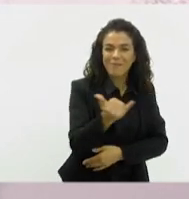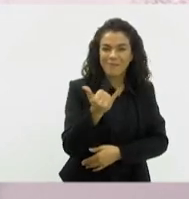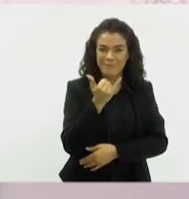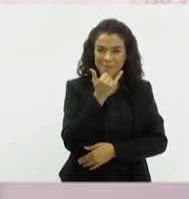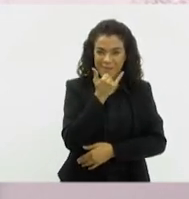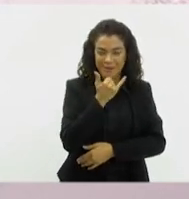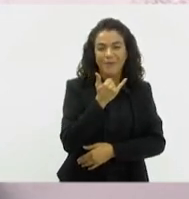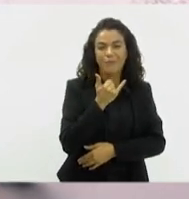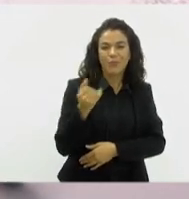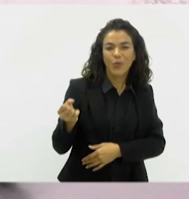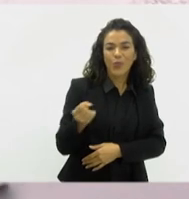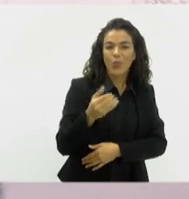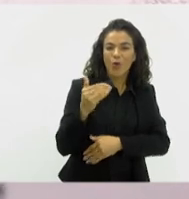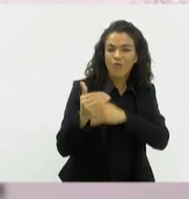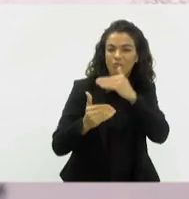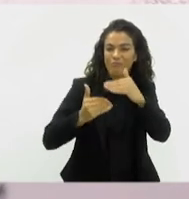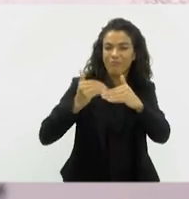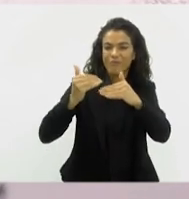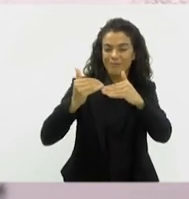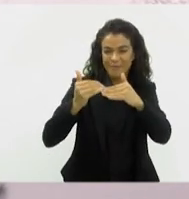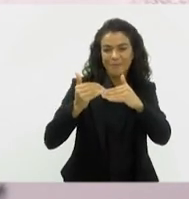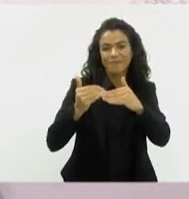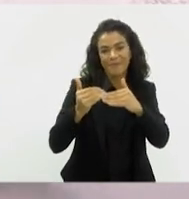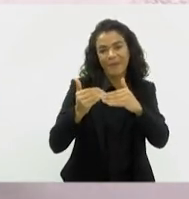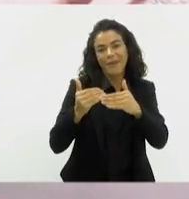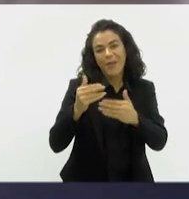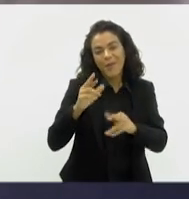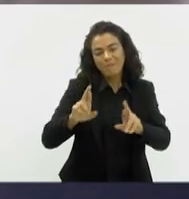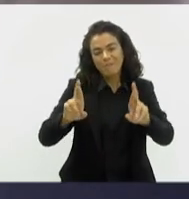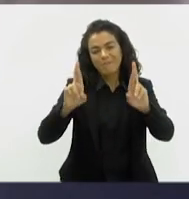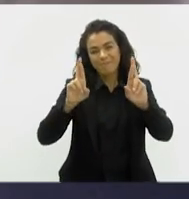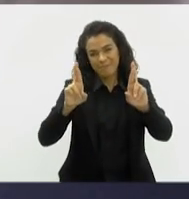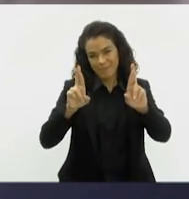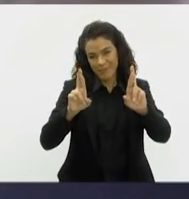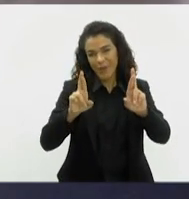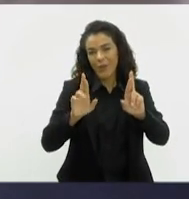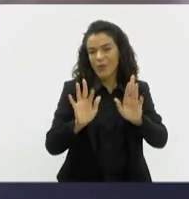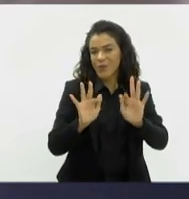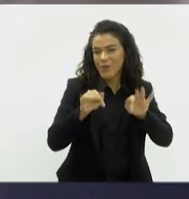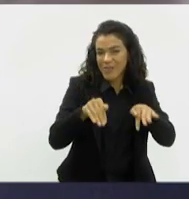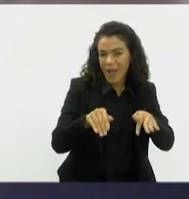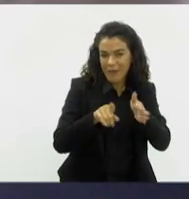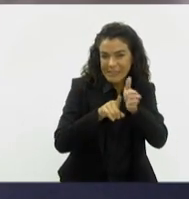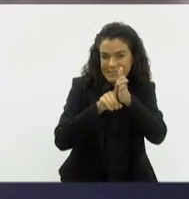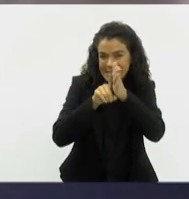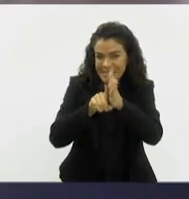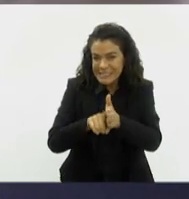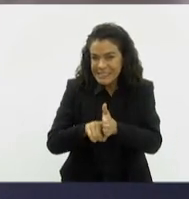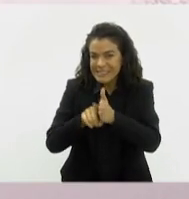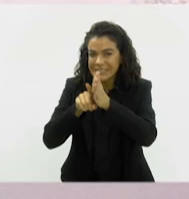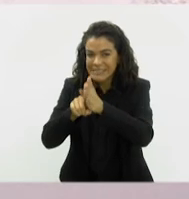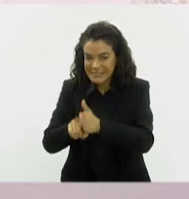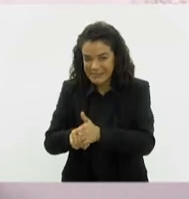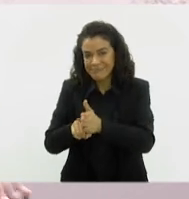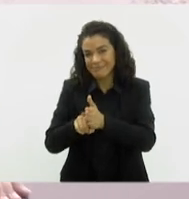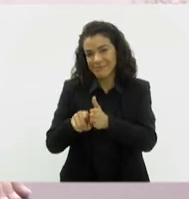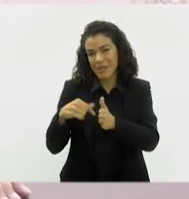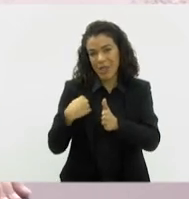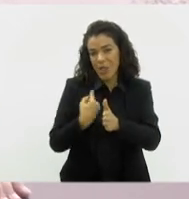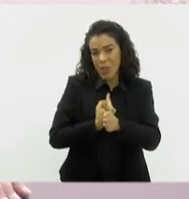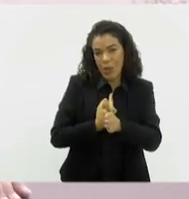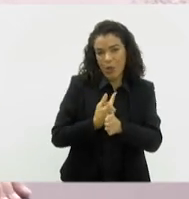novos caminhos. Então, parabéns. Espero que, ao final da sabatina e da votação da comissão, da qual não tenho